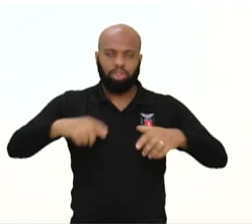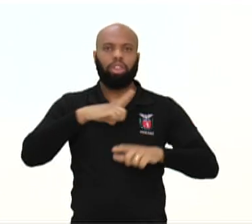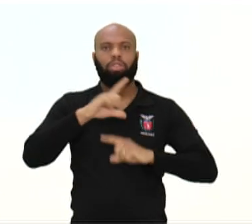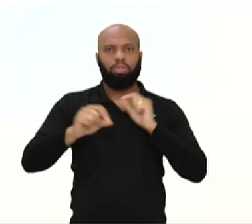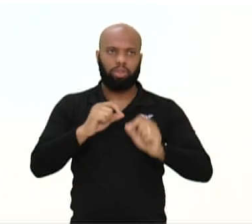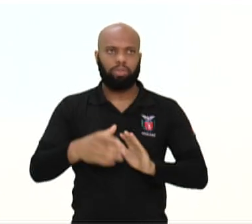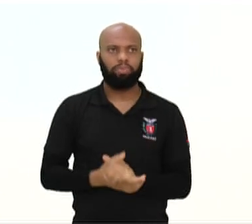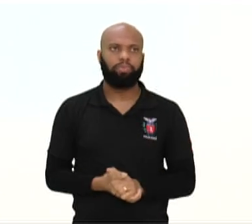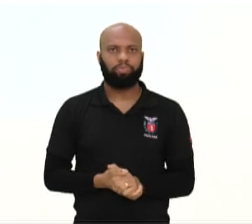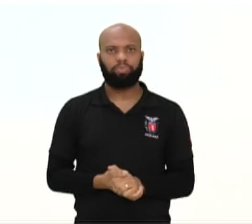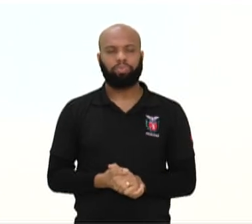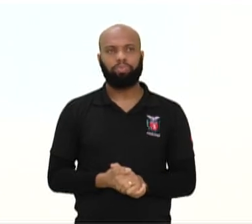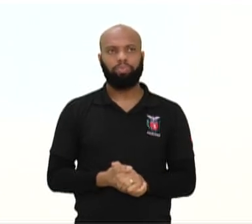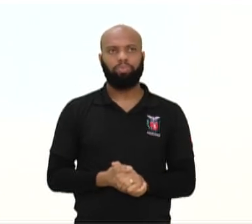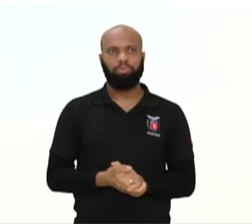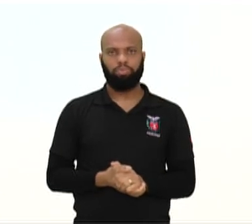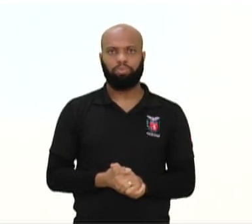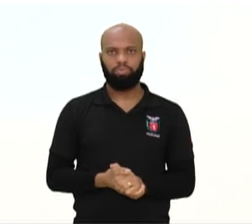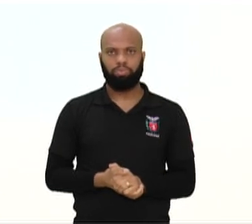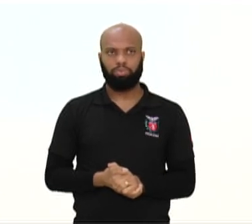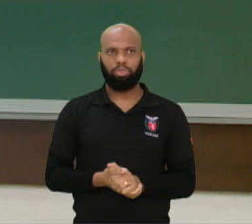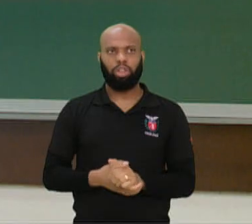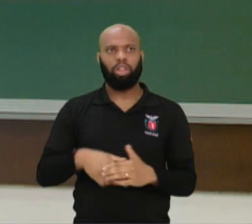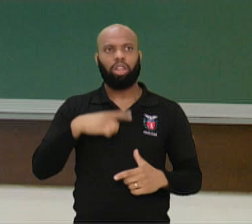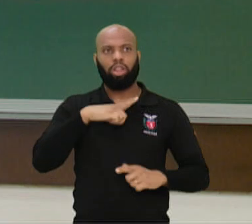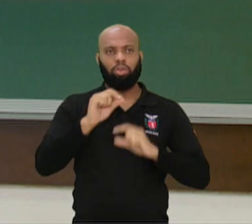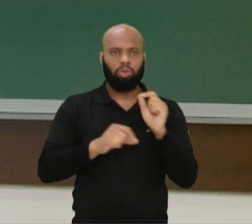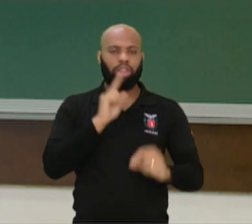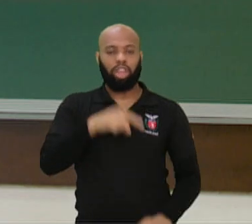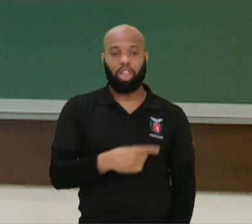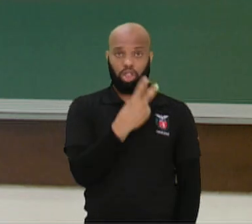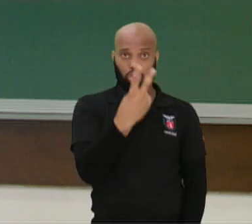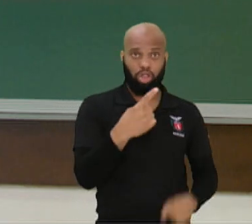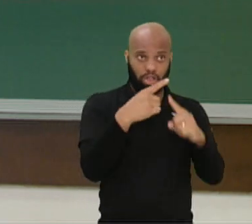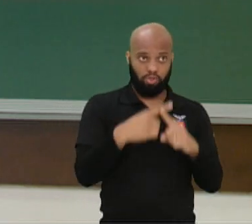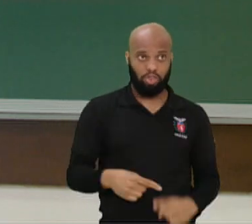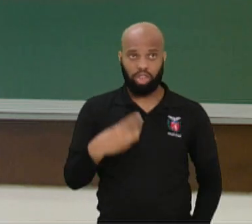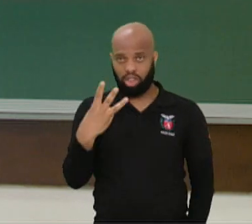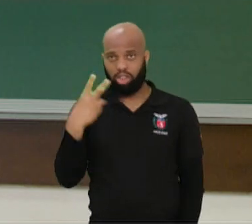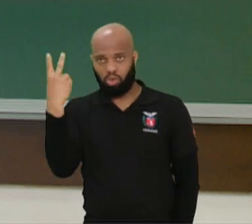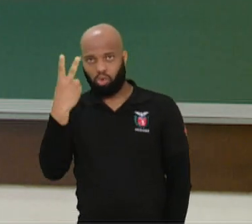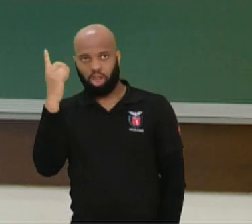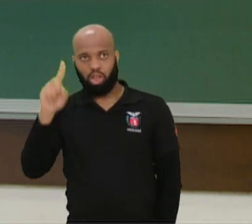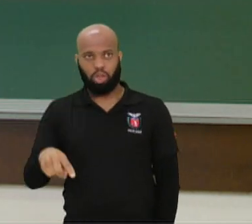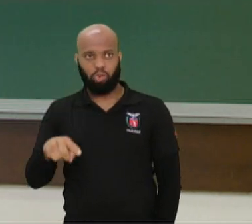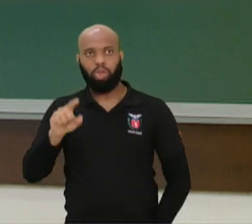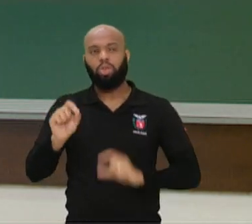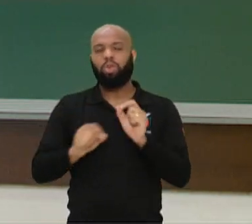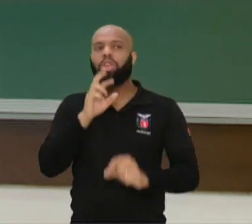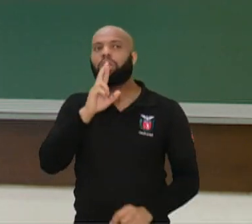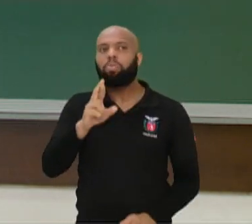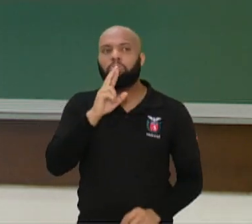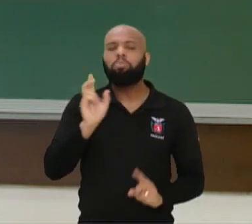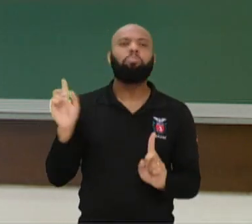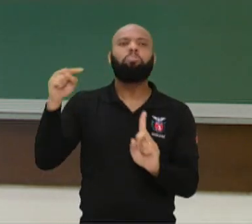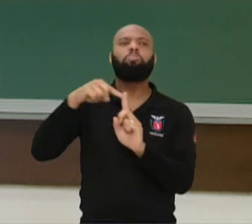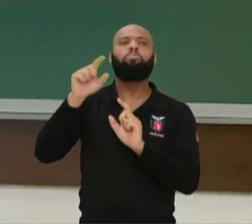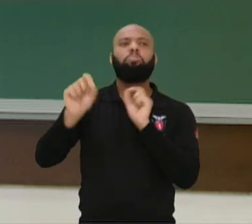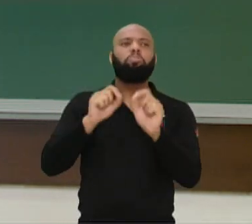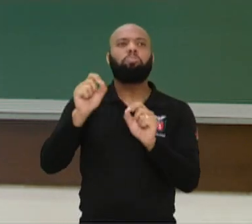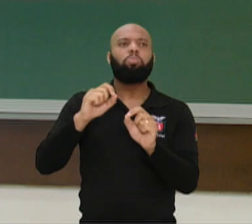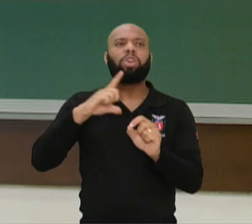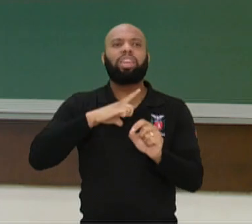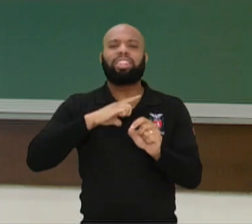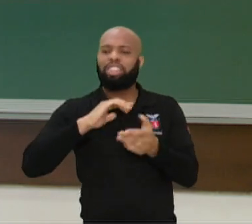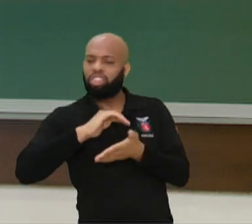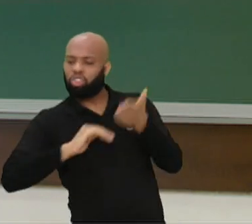fica 2 vezes 3 ao quadrado. De fato, né? 2 vezes 3 ao quadrado é 9, dá 18. Qual é o objetivo? Tirar